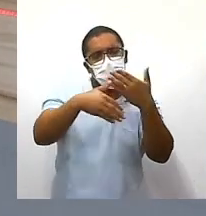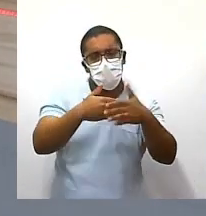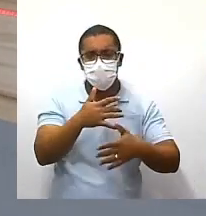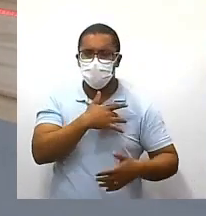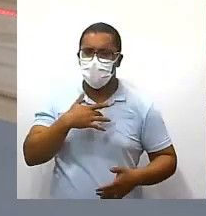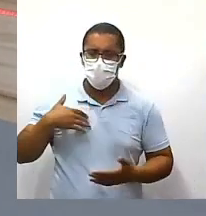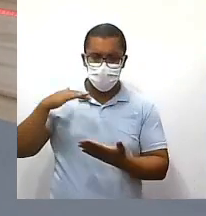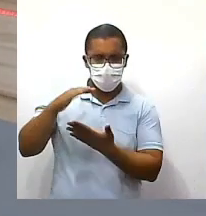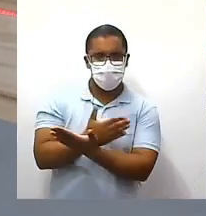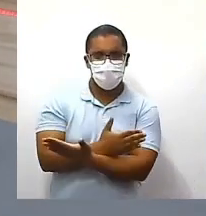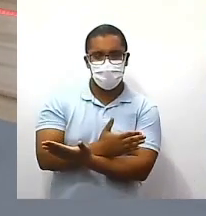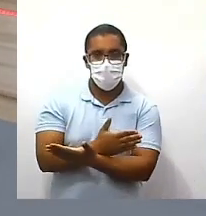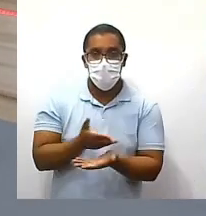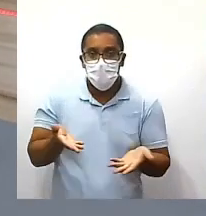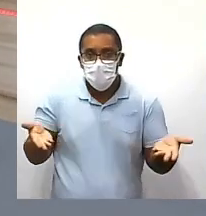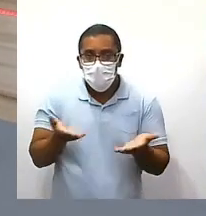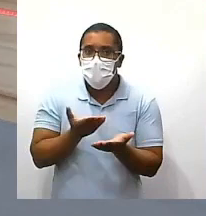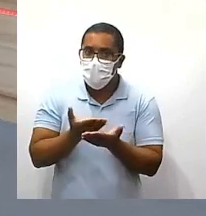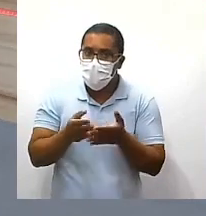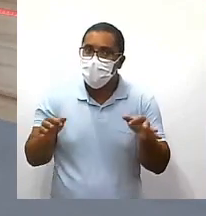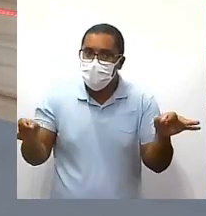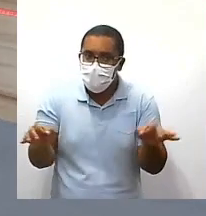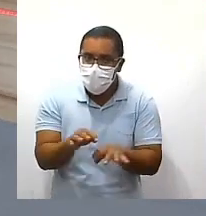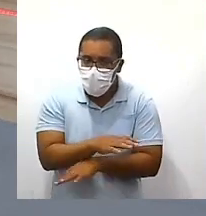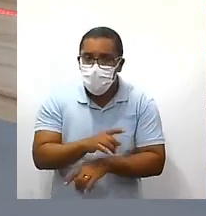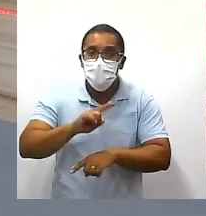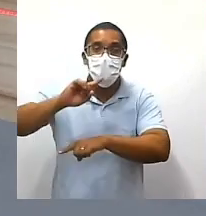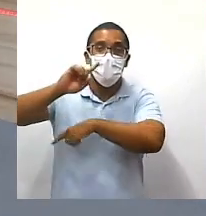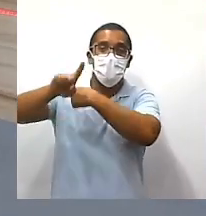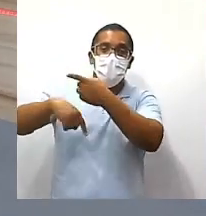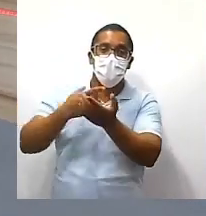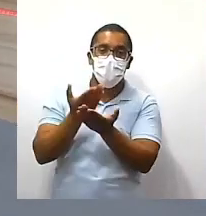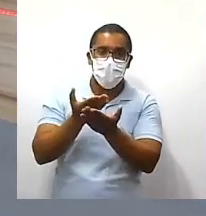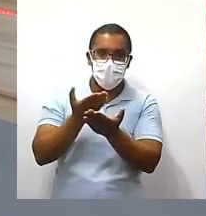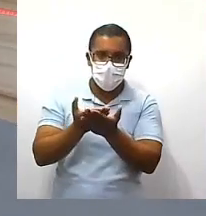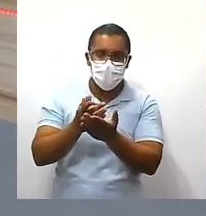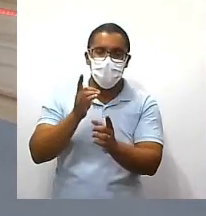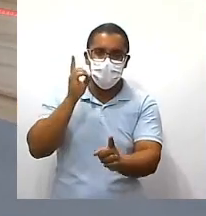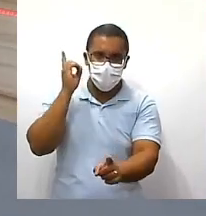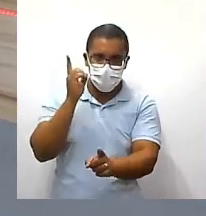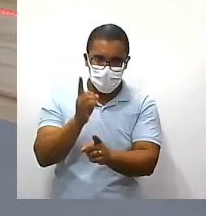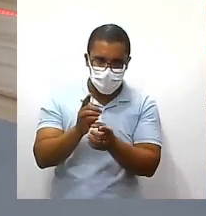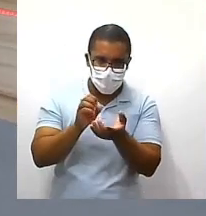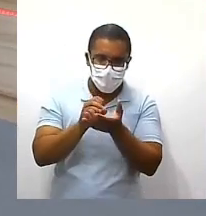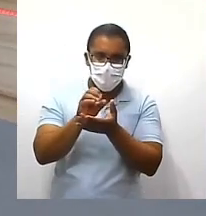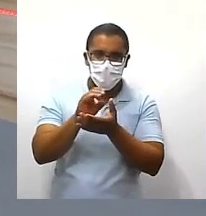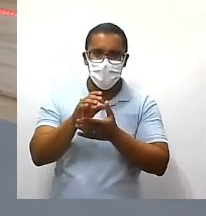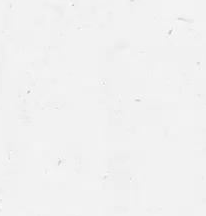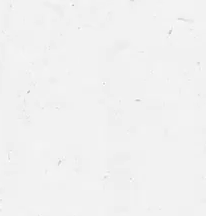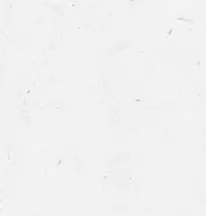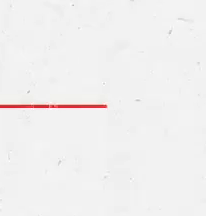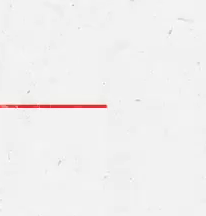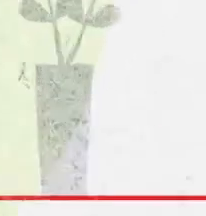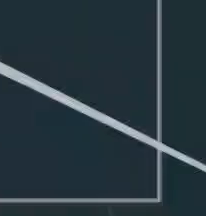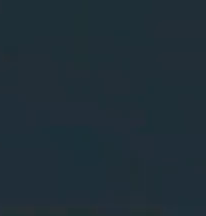nossa saúde. Eu vou ficando por aqui e a gente se encontra na próxima aula do EducaPE.